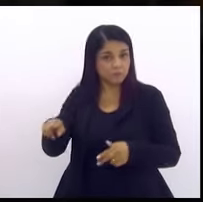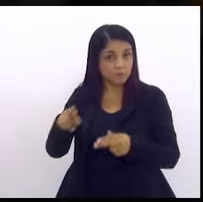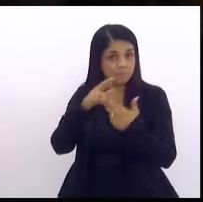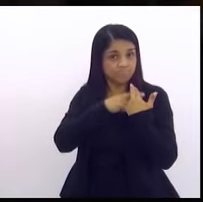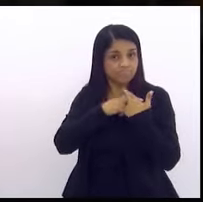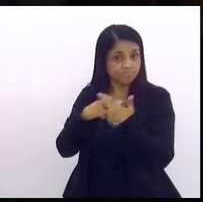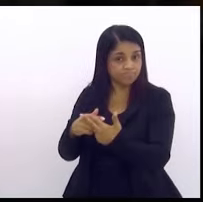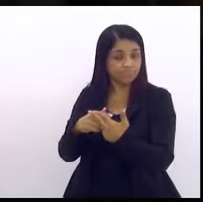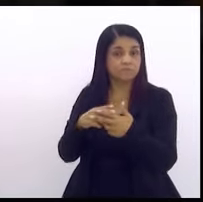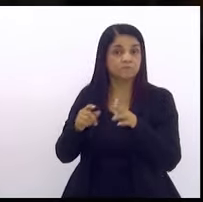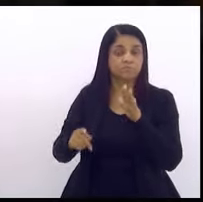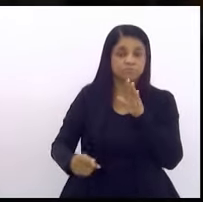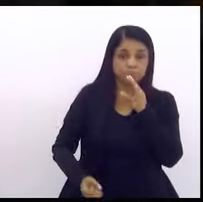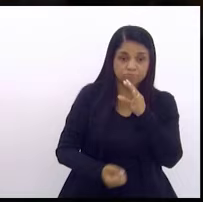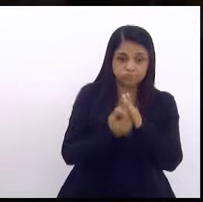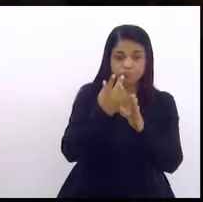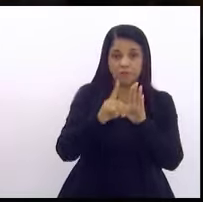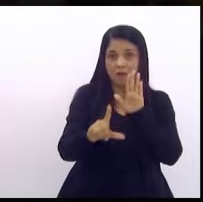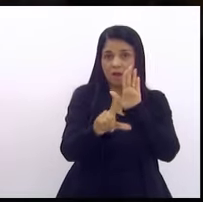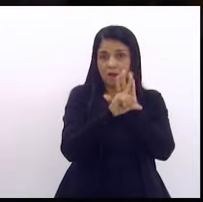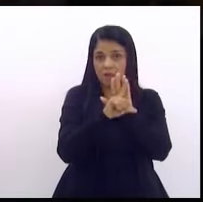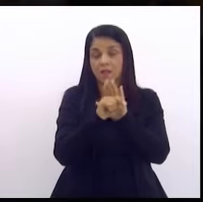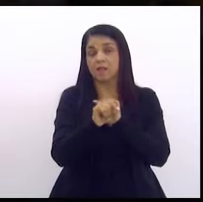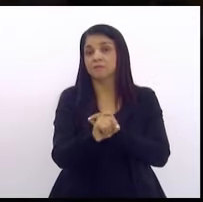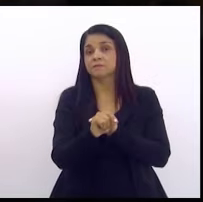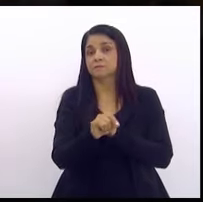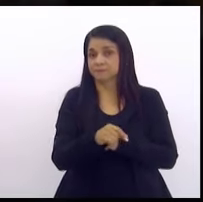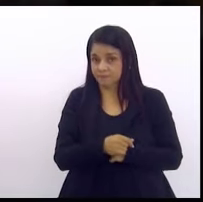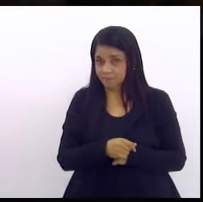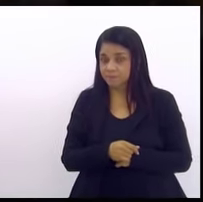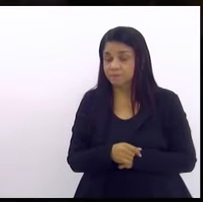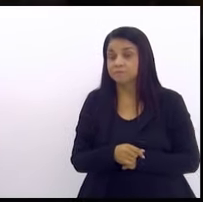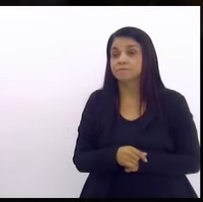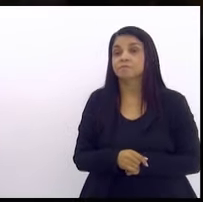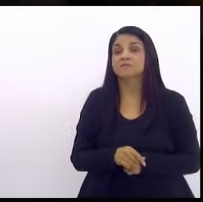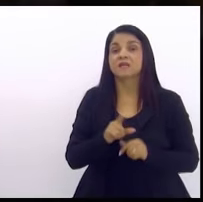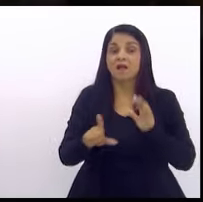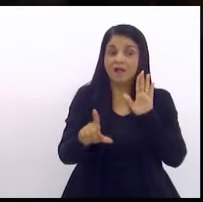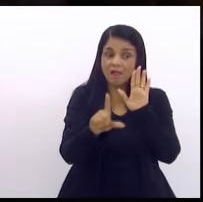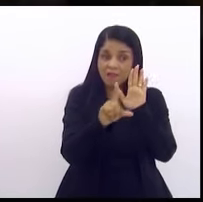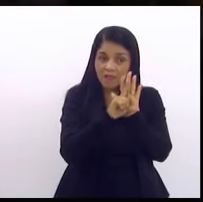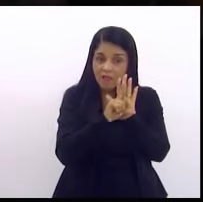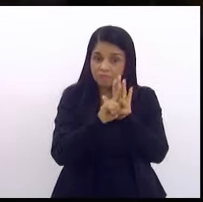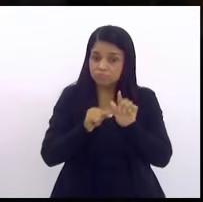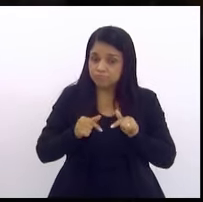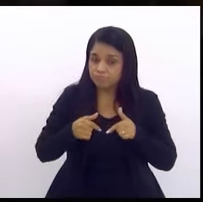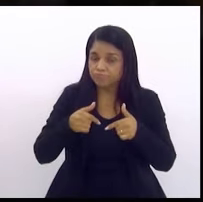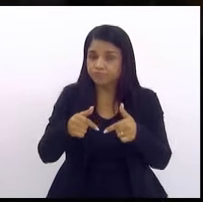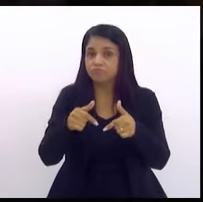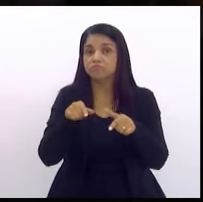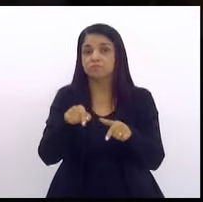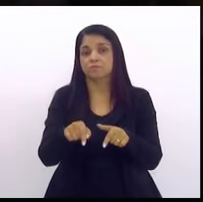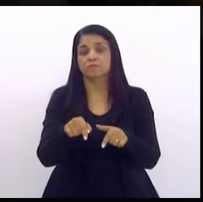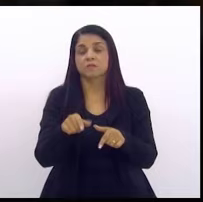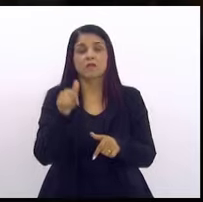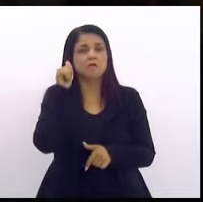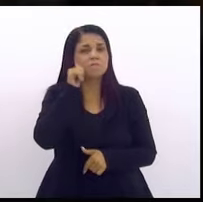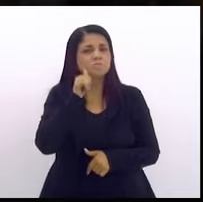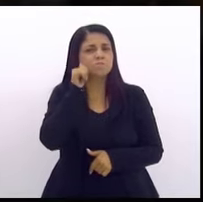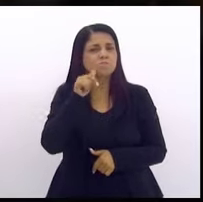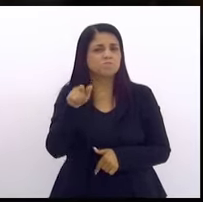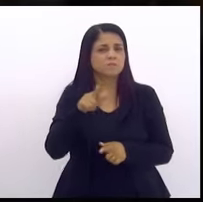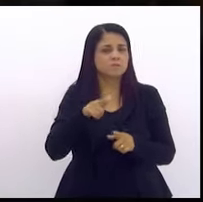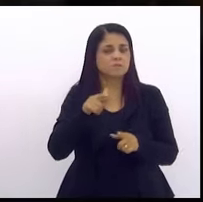diferentes casos. Por exemplo, deputado Yuri, essa lei foi implementada no caso do assassinato daquela